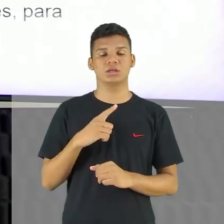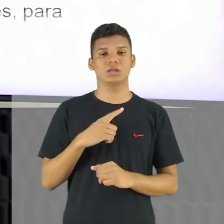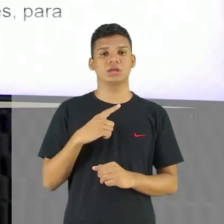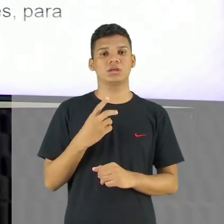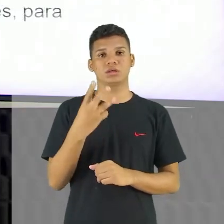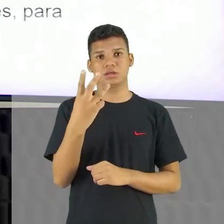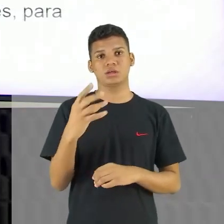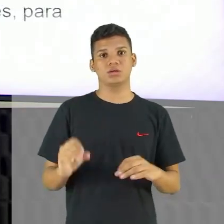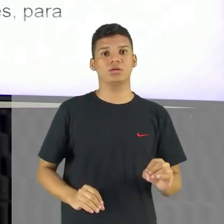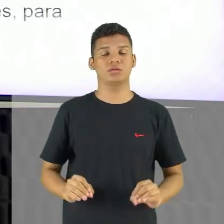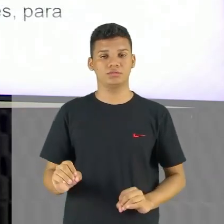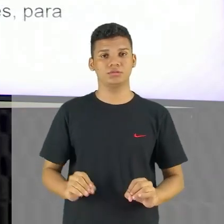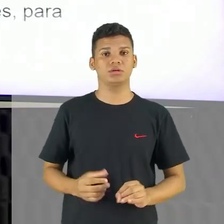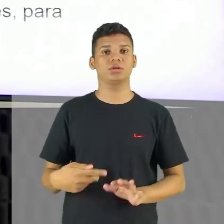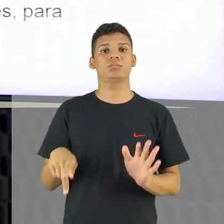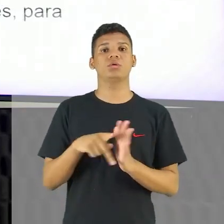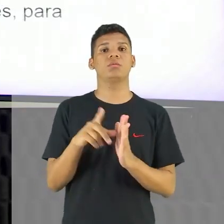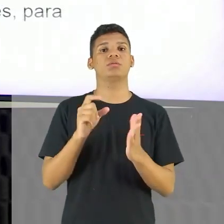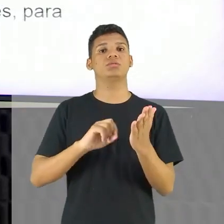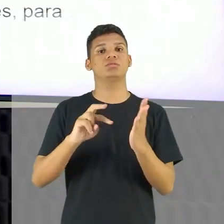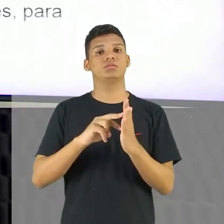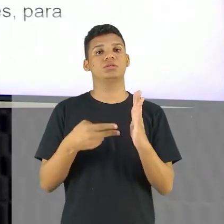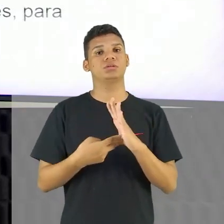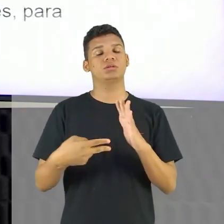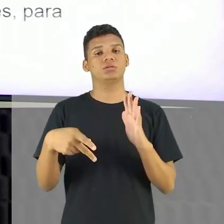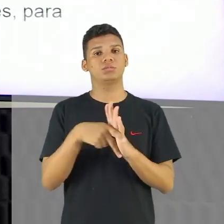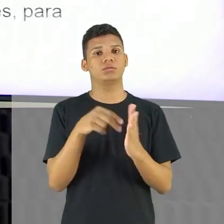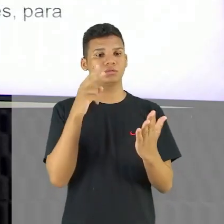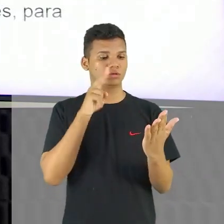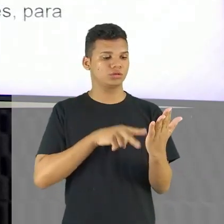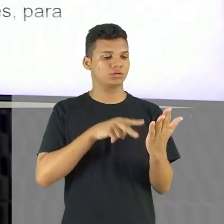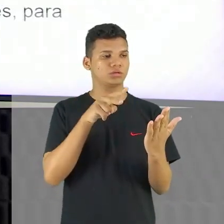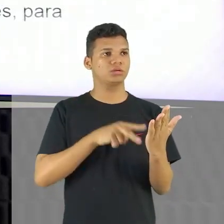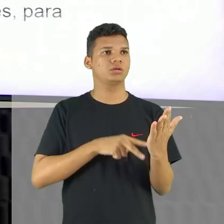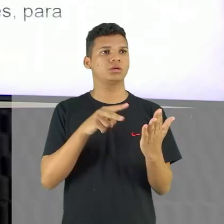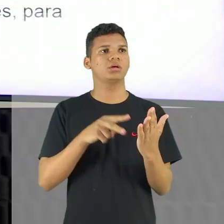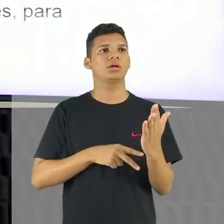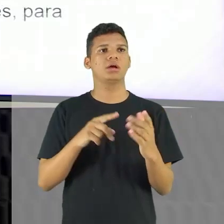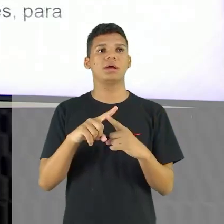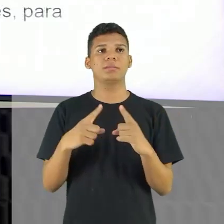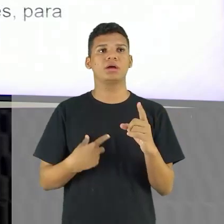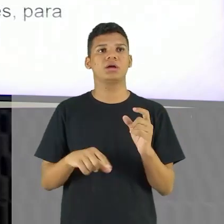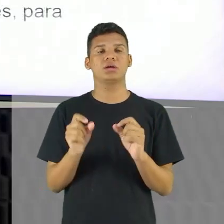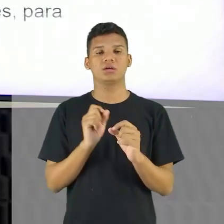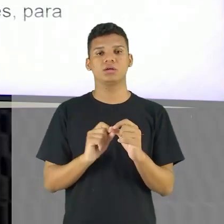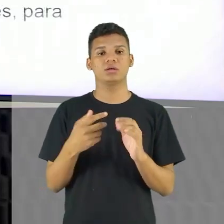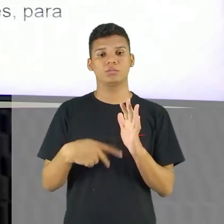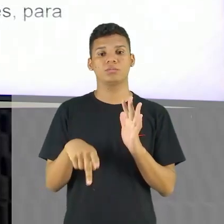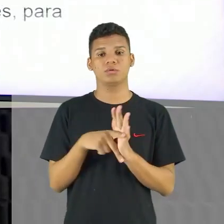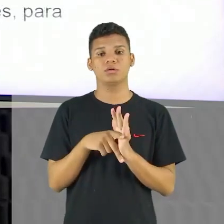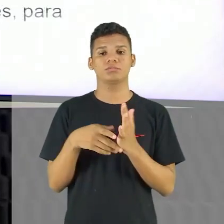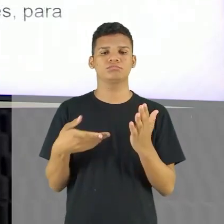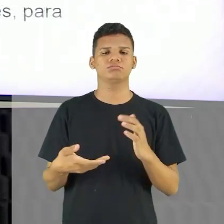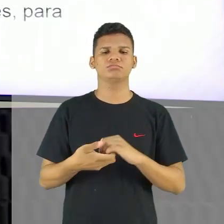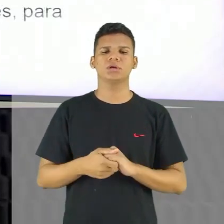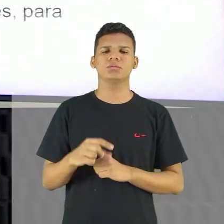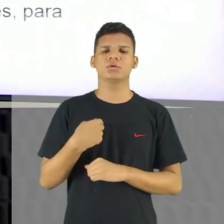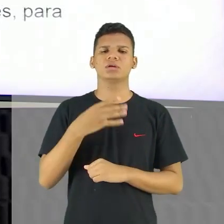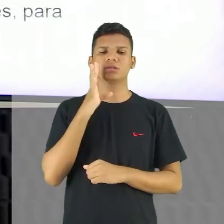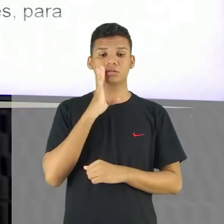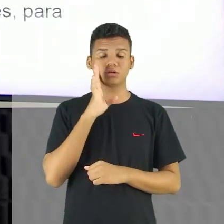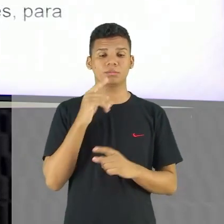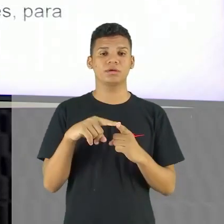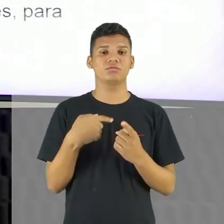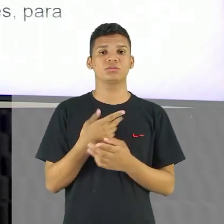obras obrigatórias de leitura. E uma delas é o Romanceiro da Inconfidência. E olha que legal.